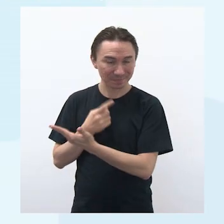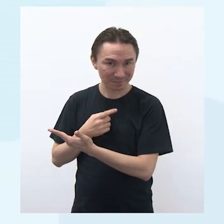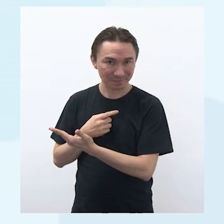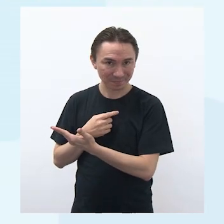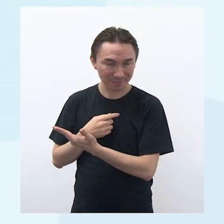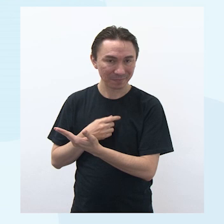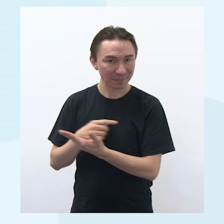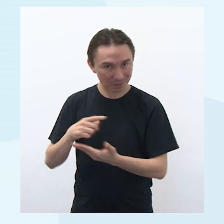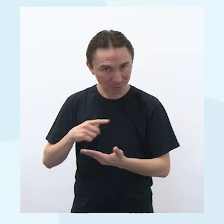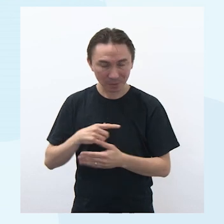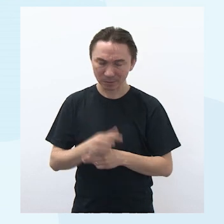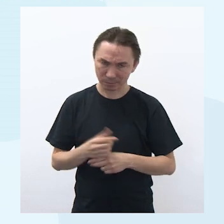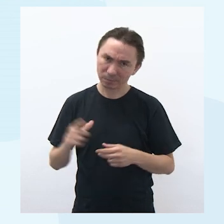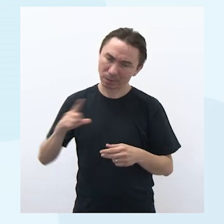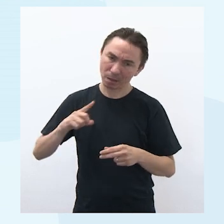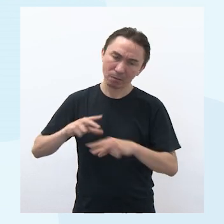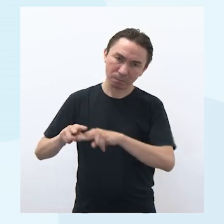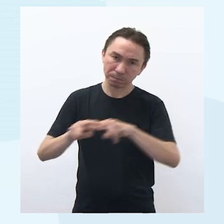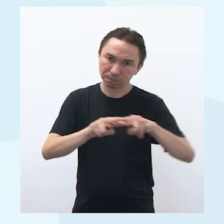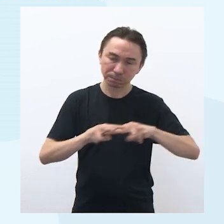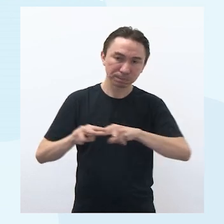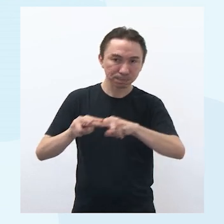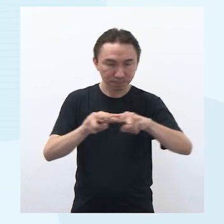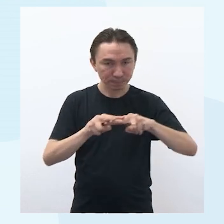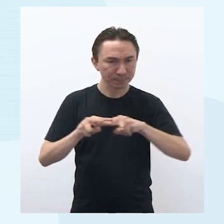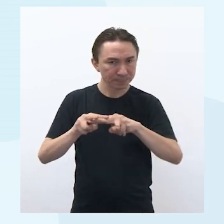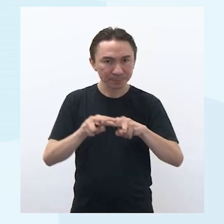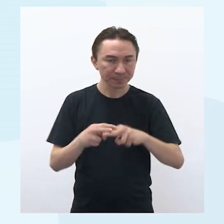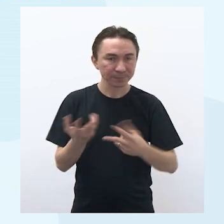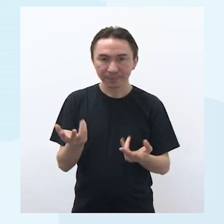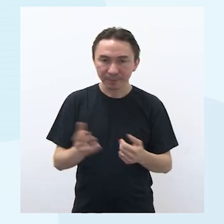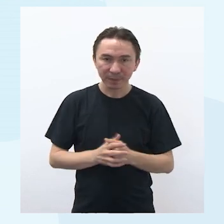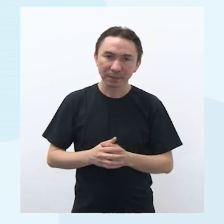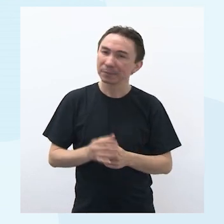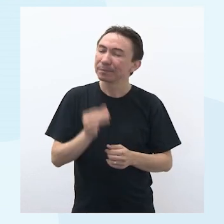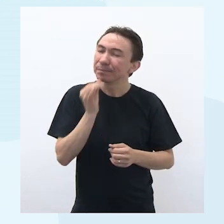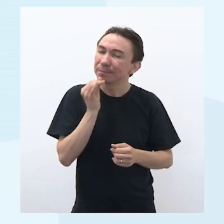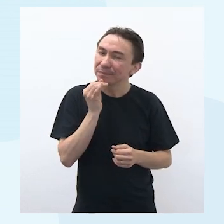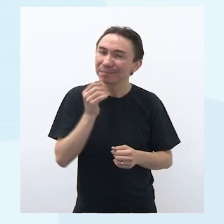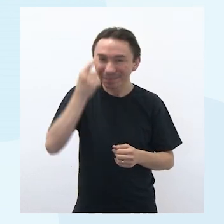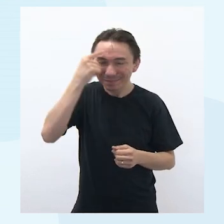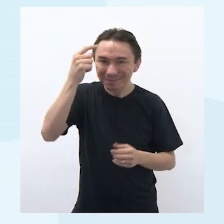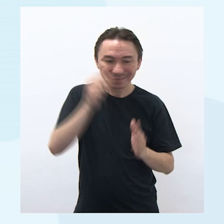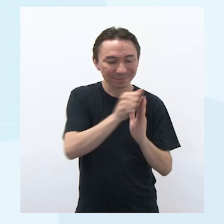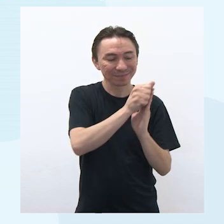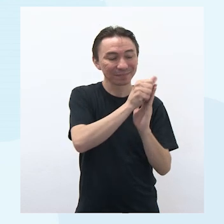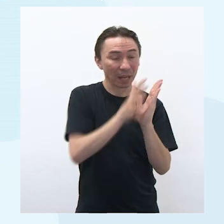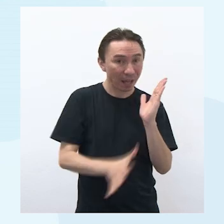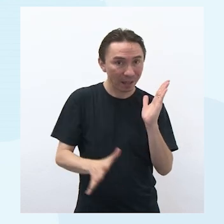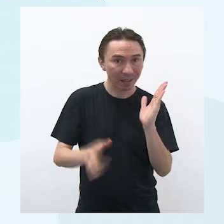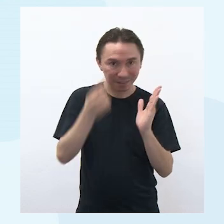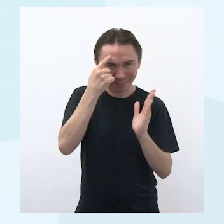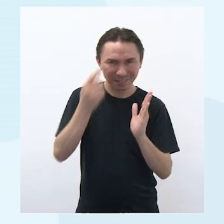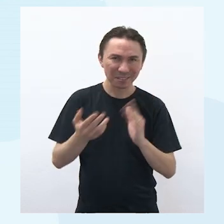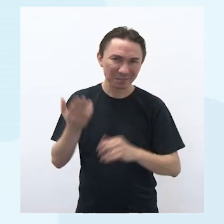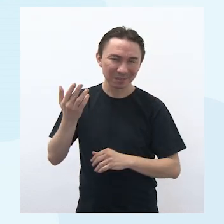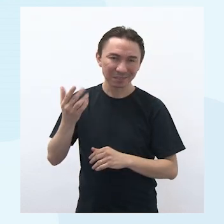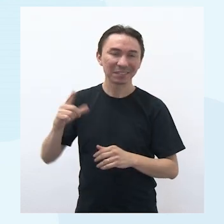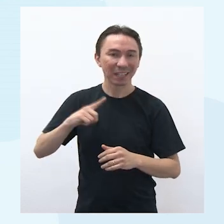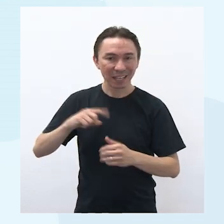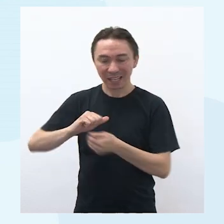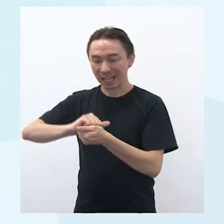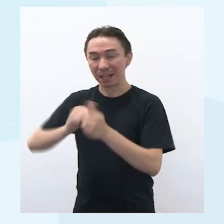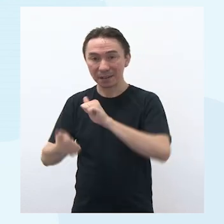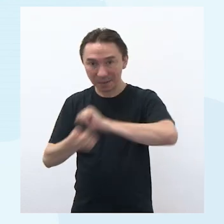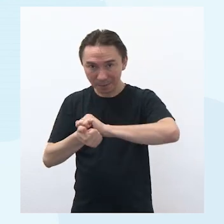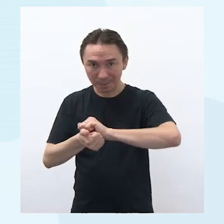fazer essa retomada, a gente vai vivenciar uma parte de uma atividade que foi adaptada do caderno da